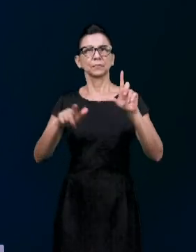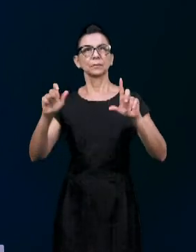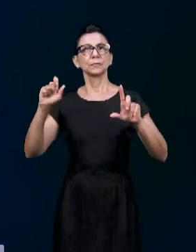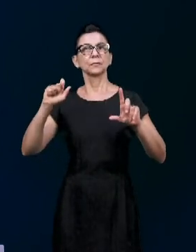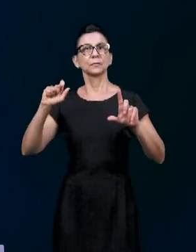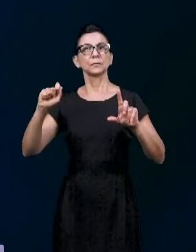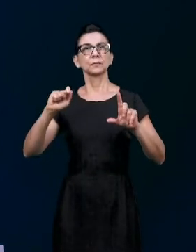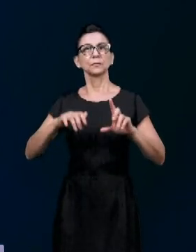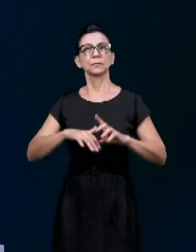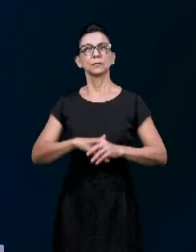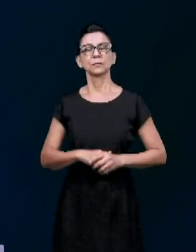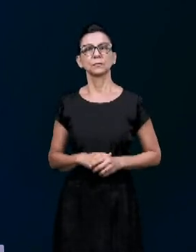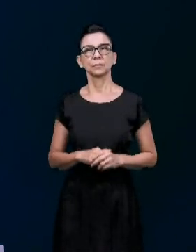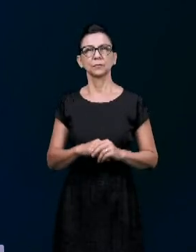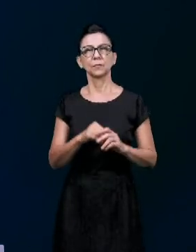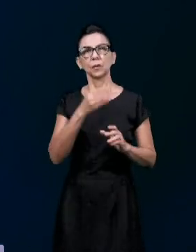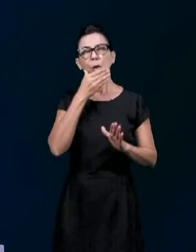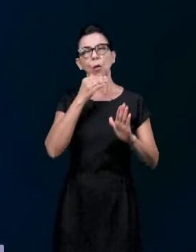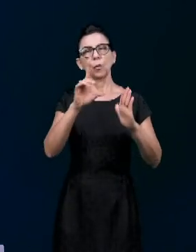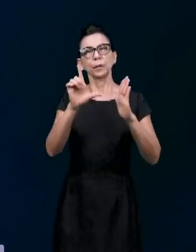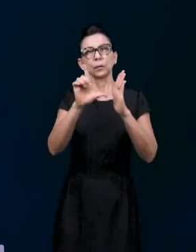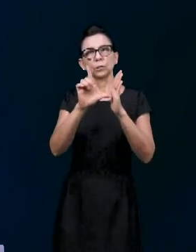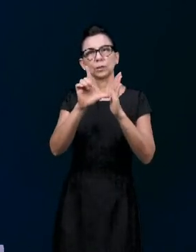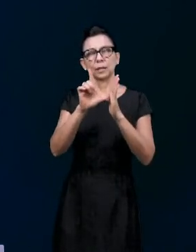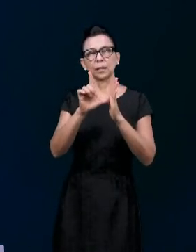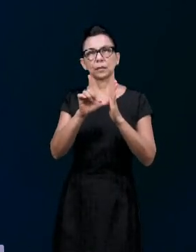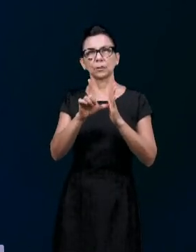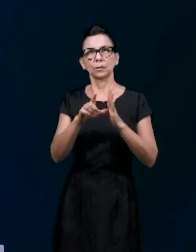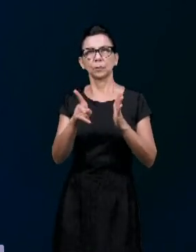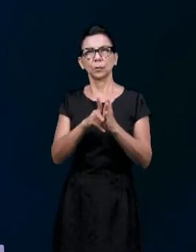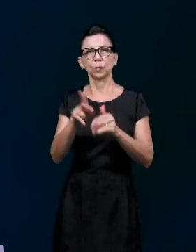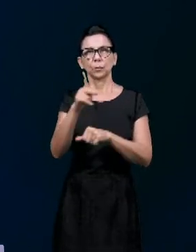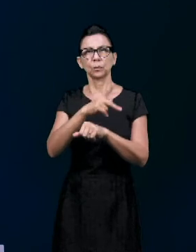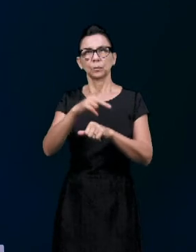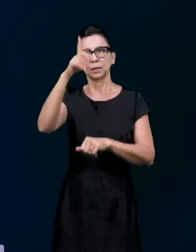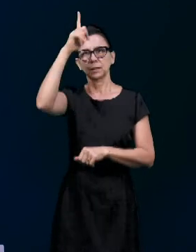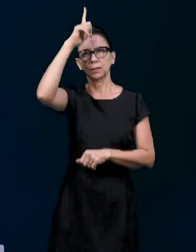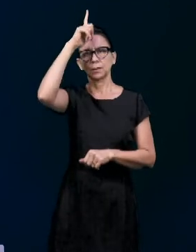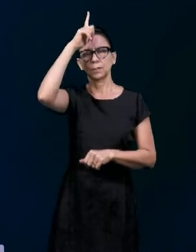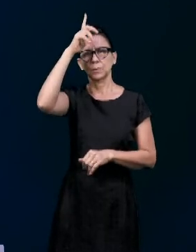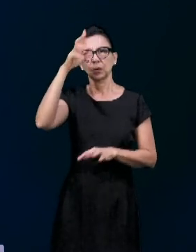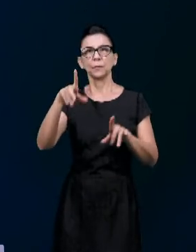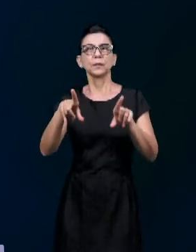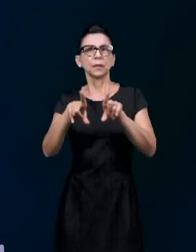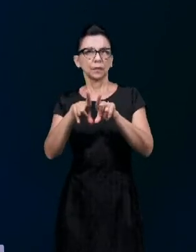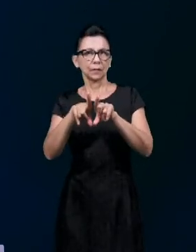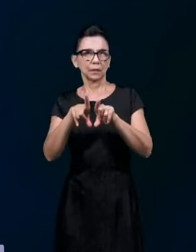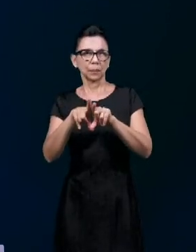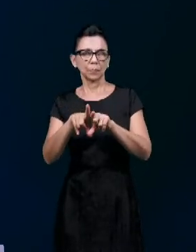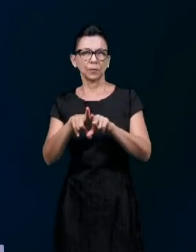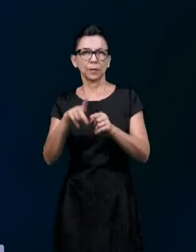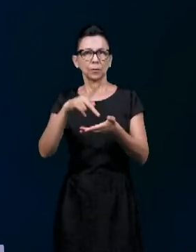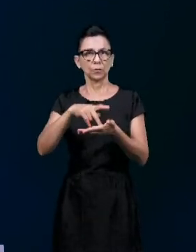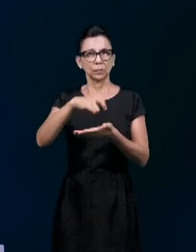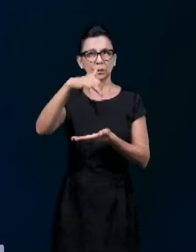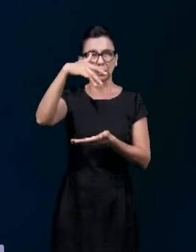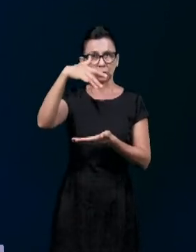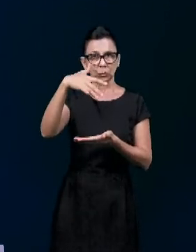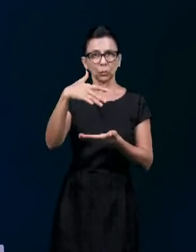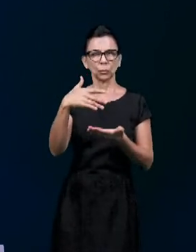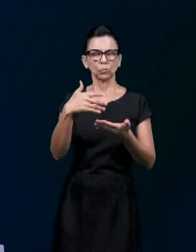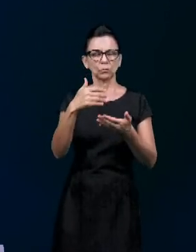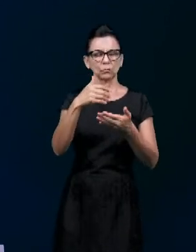seria Martinho Lutero, um religioso alemão. Letra B seria o tesouro escondido, que seria a palavra de Deus, escondido